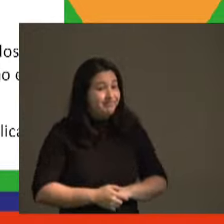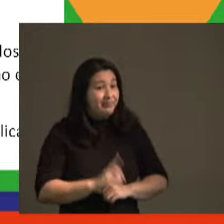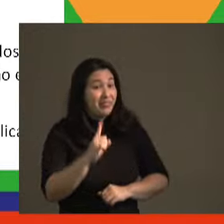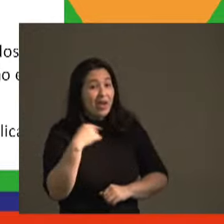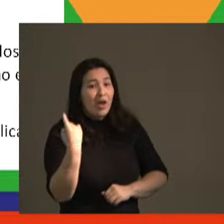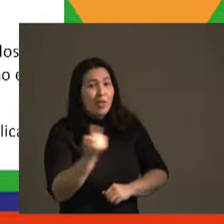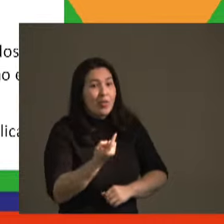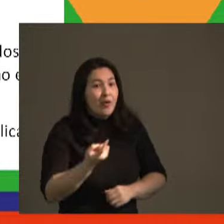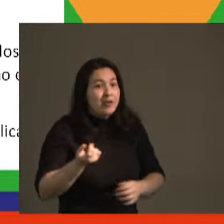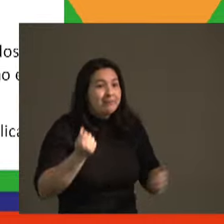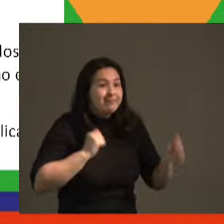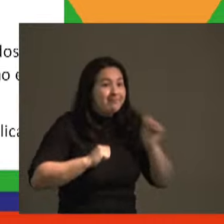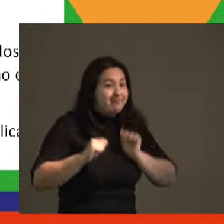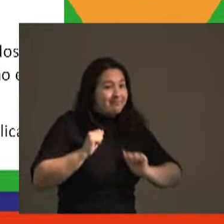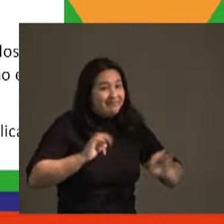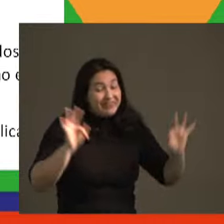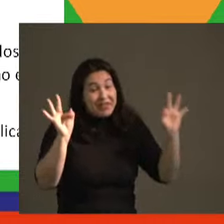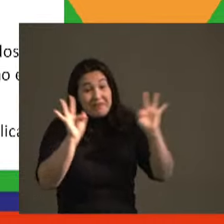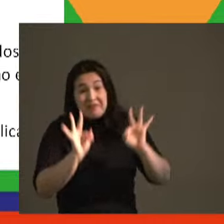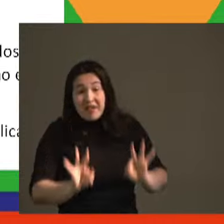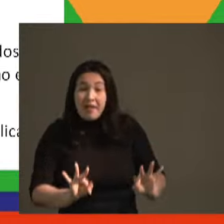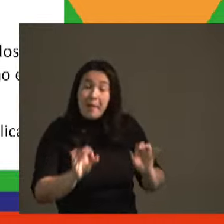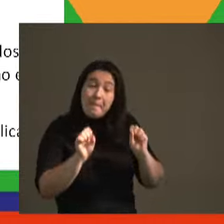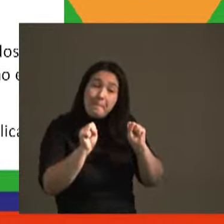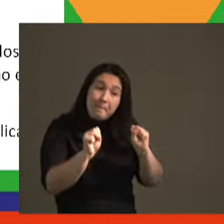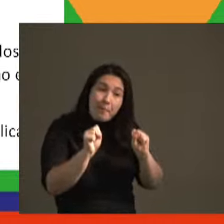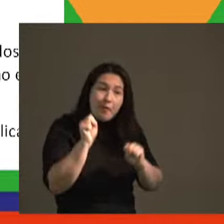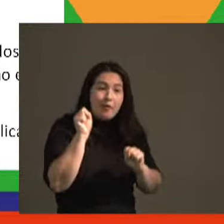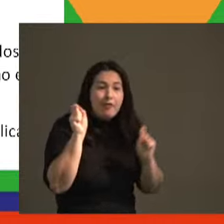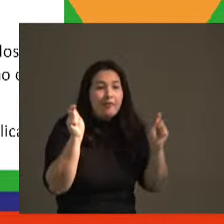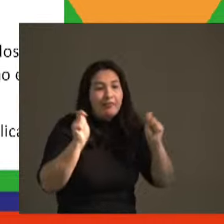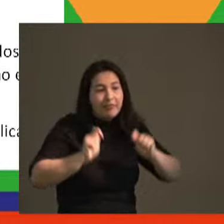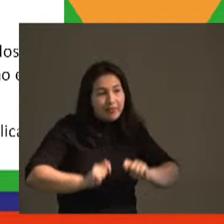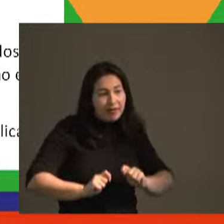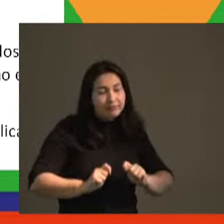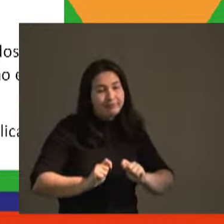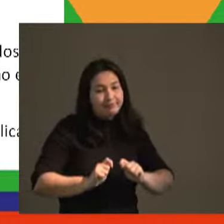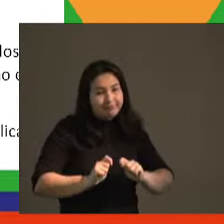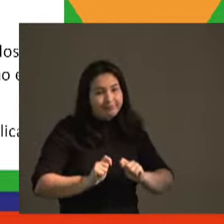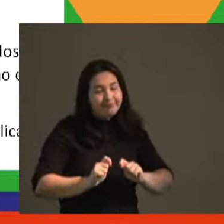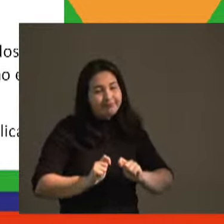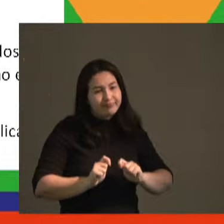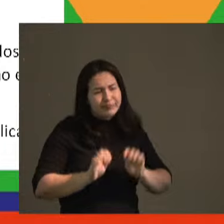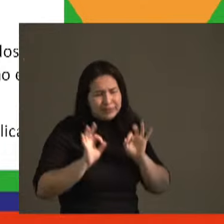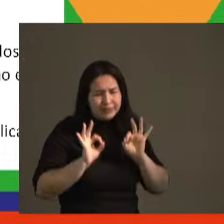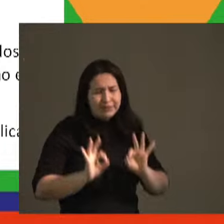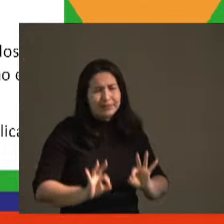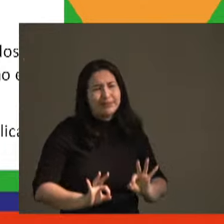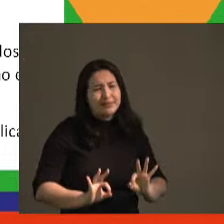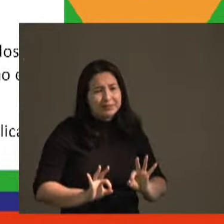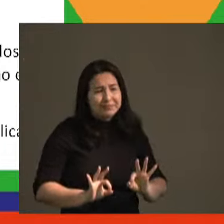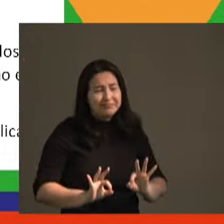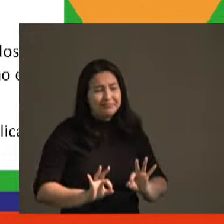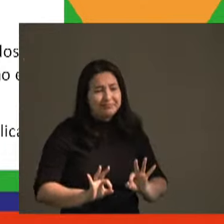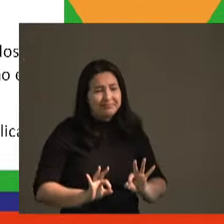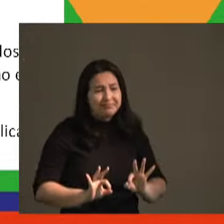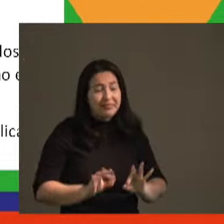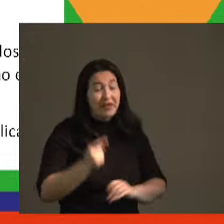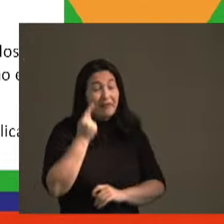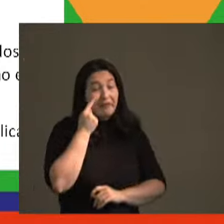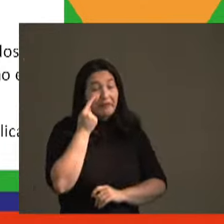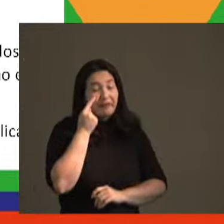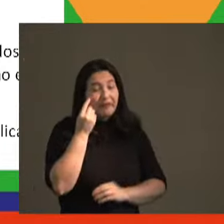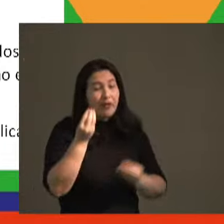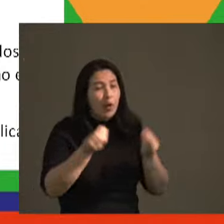estamos muito animados, achando que, né, convicto que nós certamente vamos experimentar